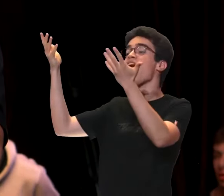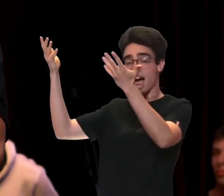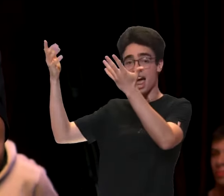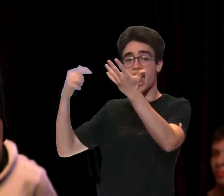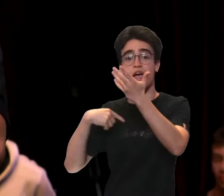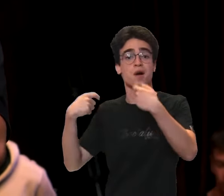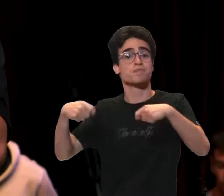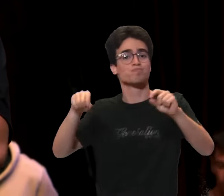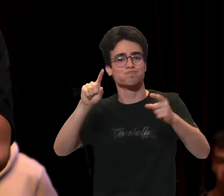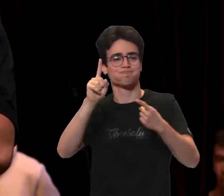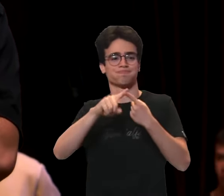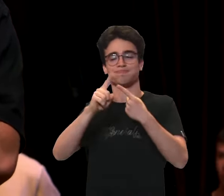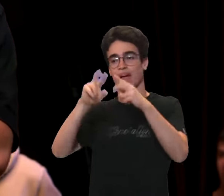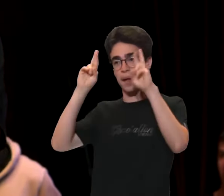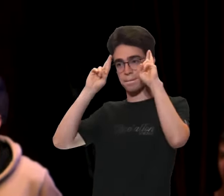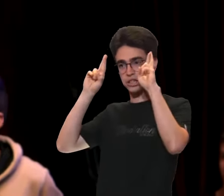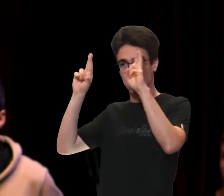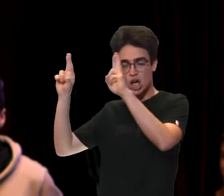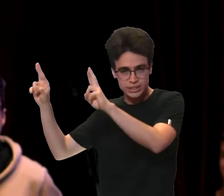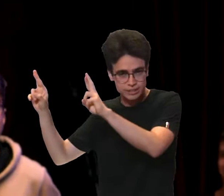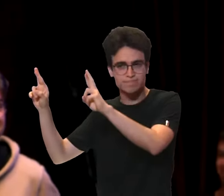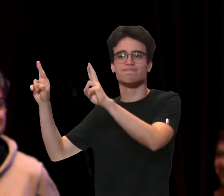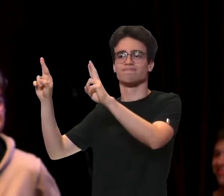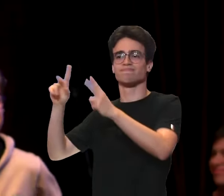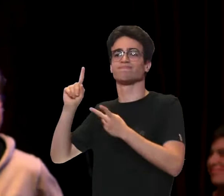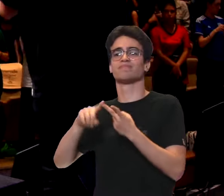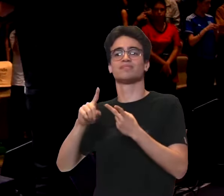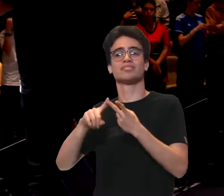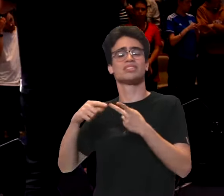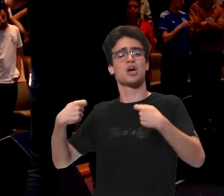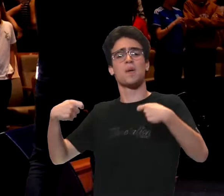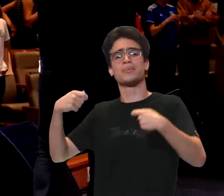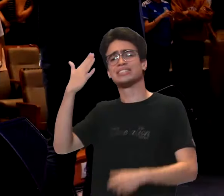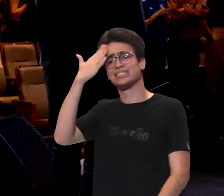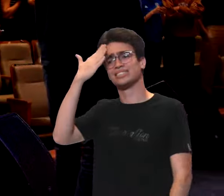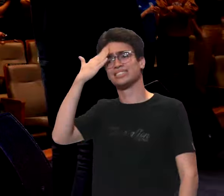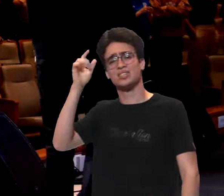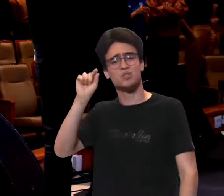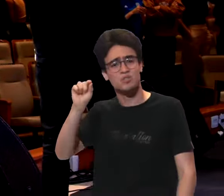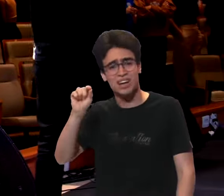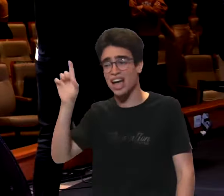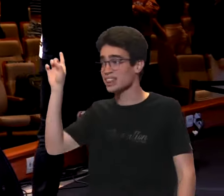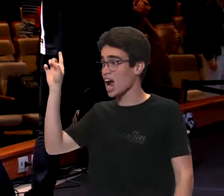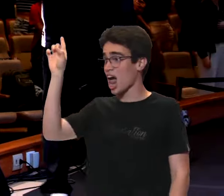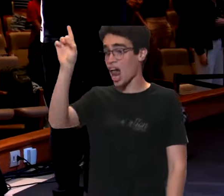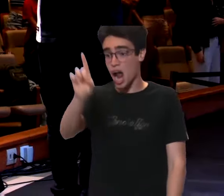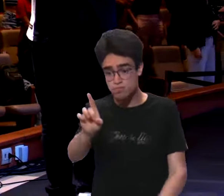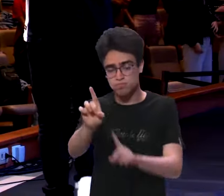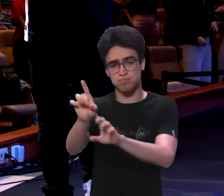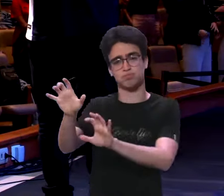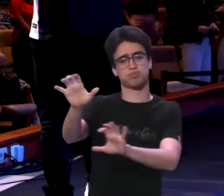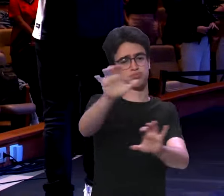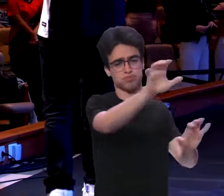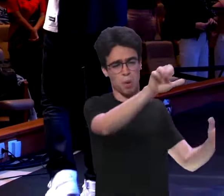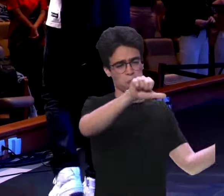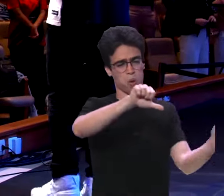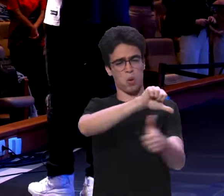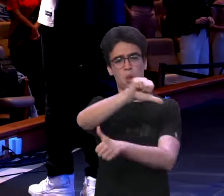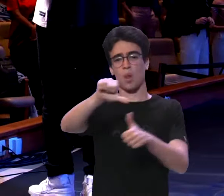respeitoso. Eu tenho que entender que quando Ele chega, as coisas são transformadas, a minha